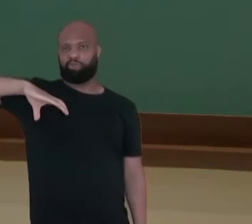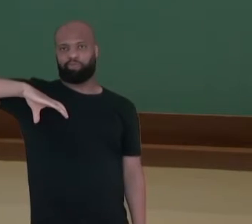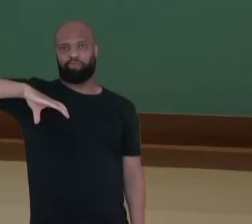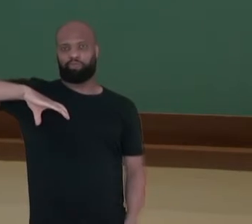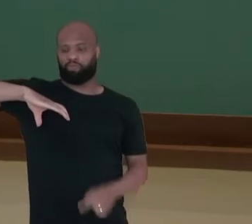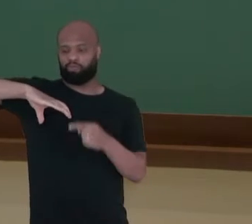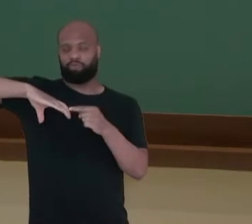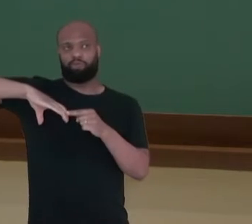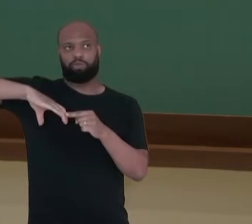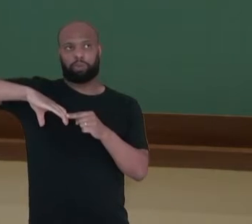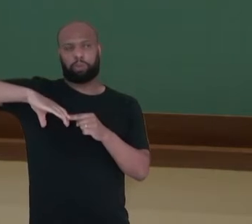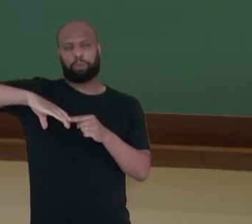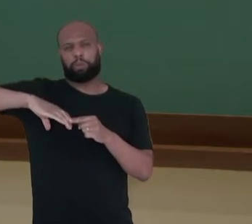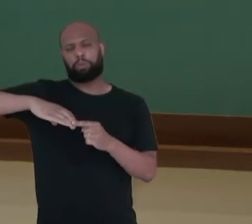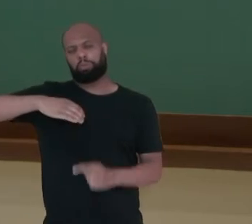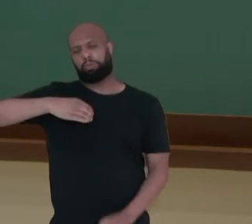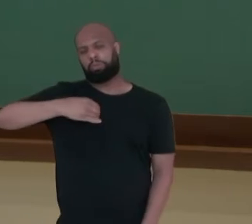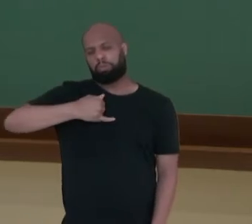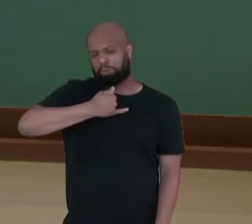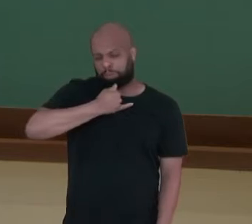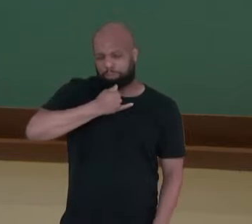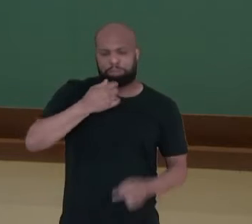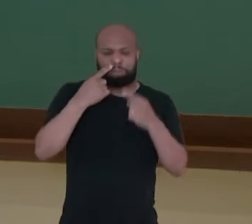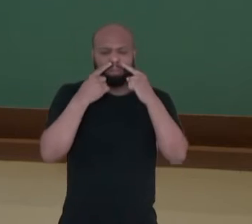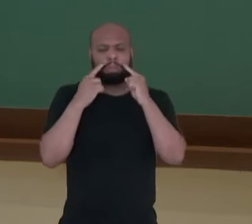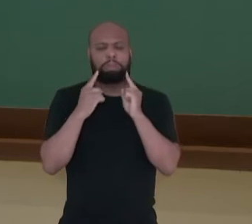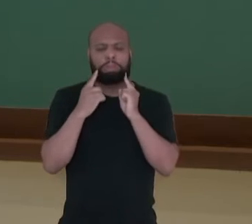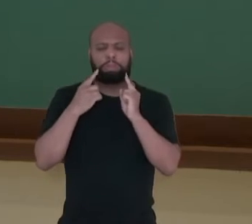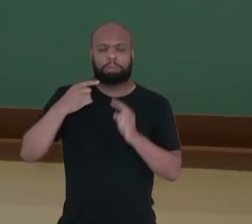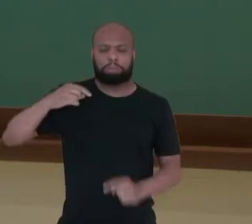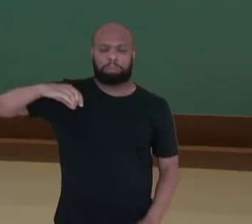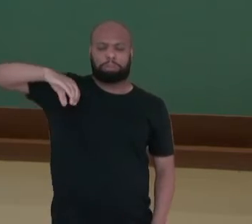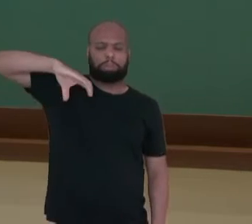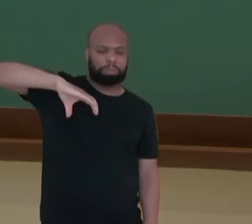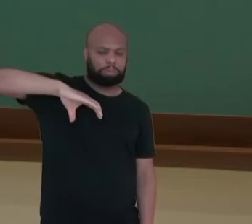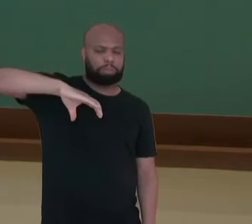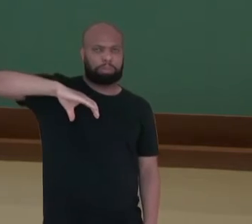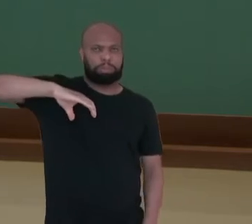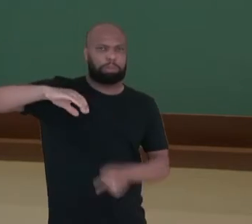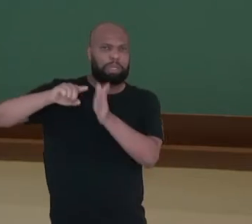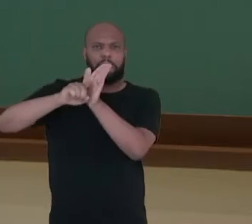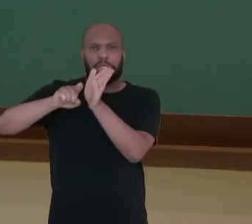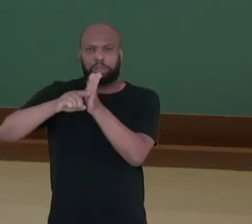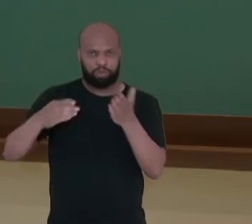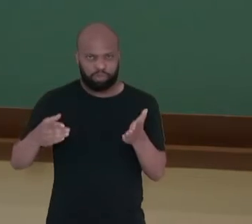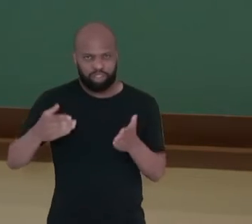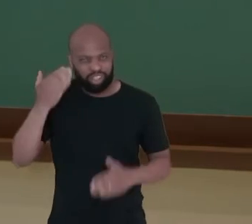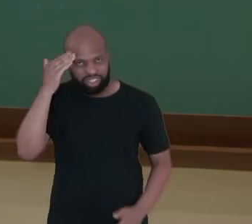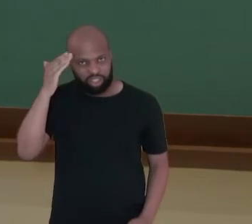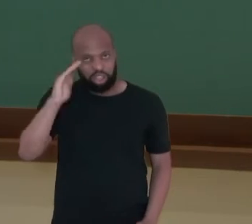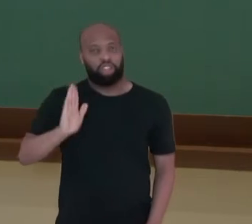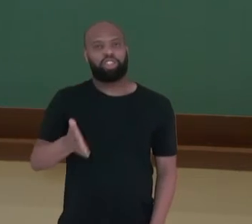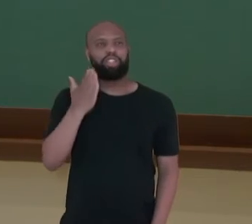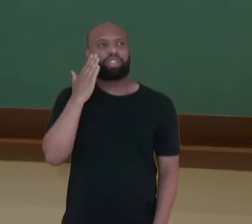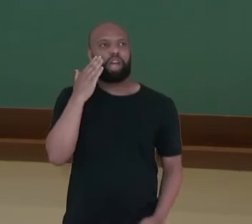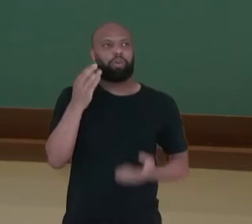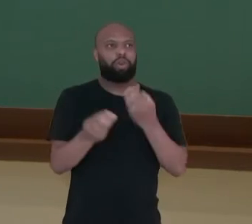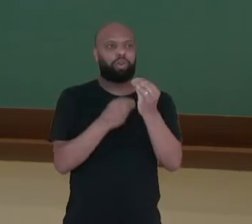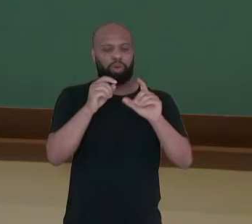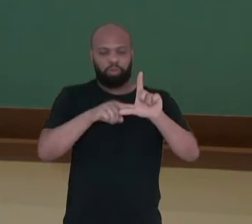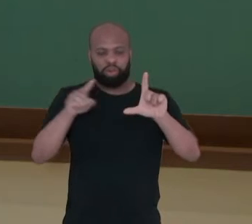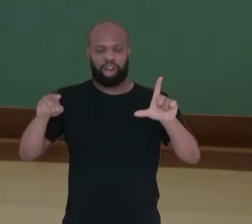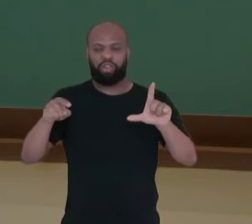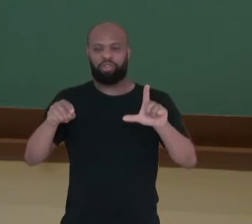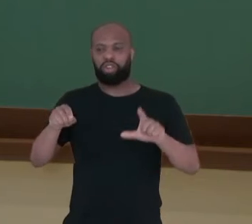para baixo, é triste, certo? E você já tem noção de como vai ficar o gráfico só de olhar para